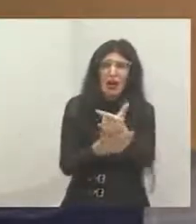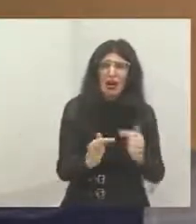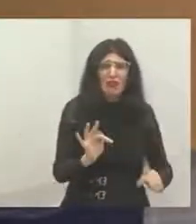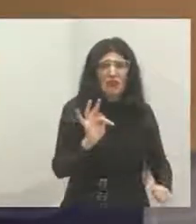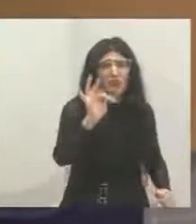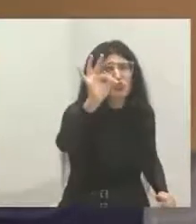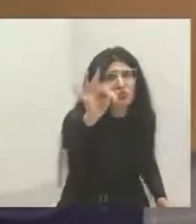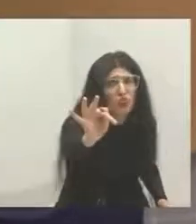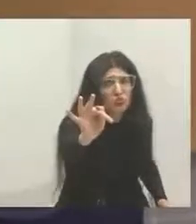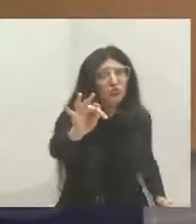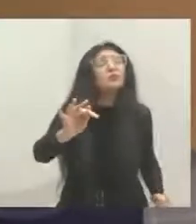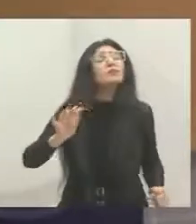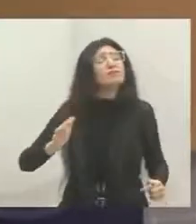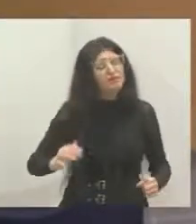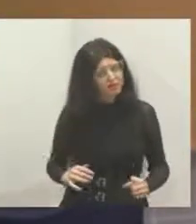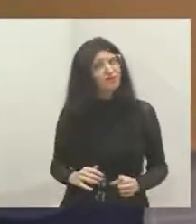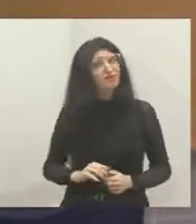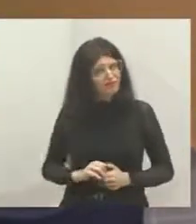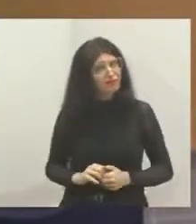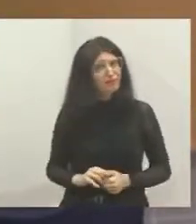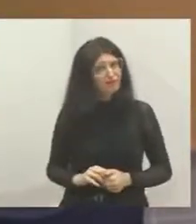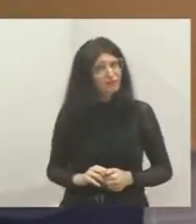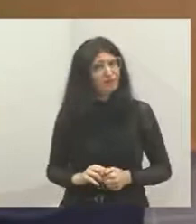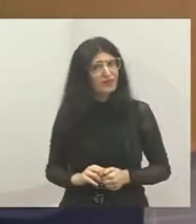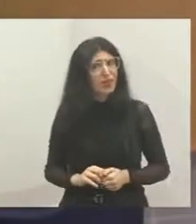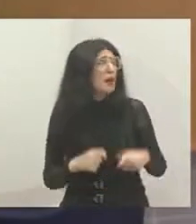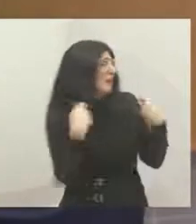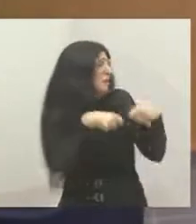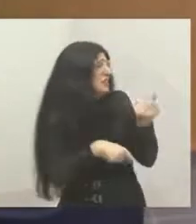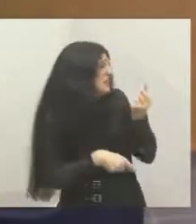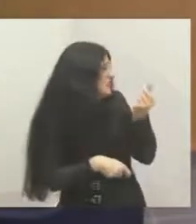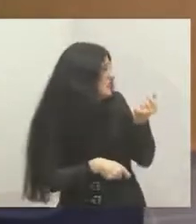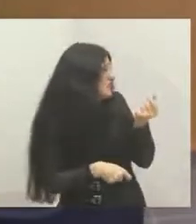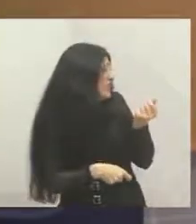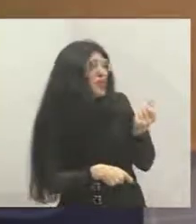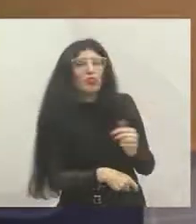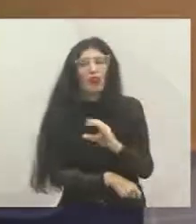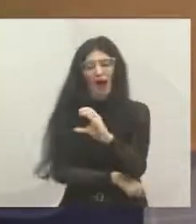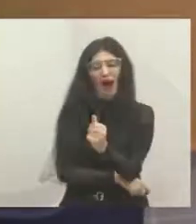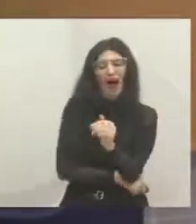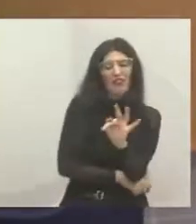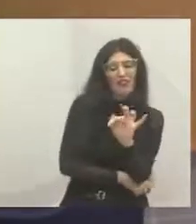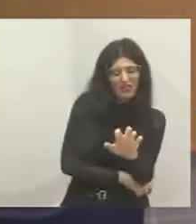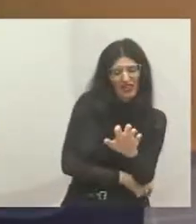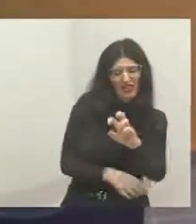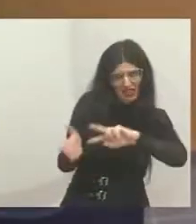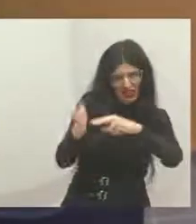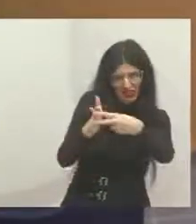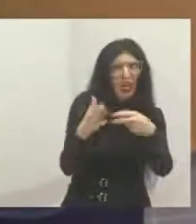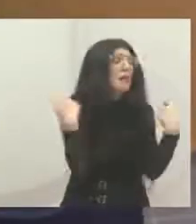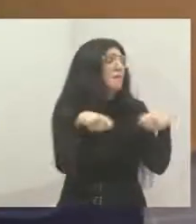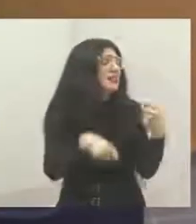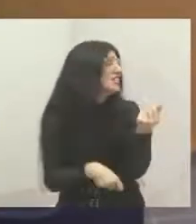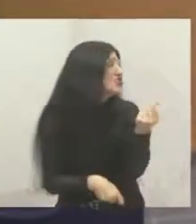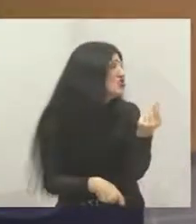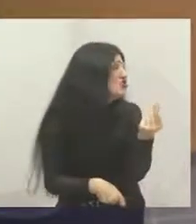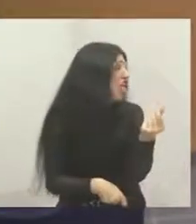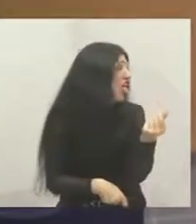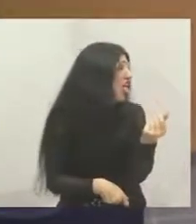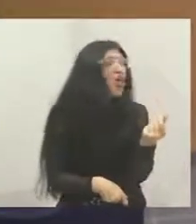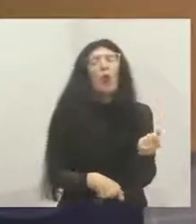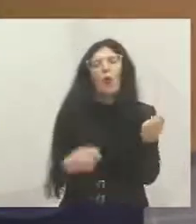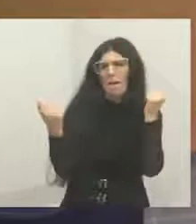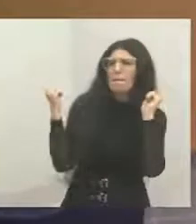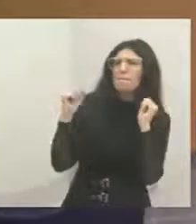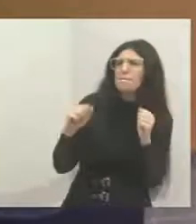com a infraestrutura para verificar como é que está o andamento dos projetos e também sobre as documentações de liberação de